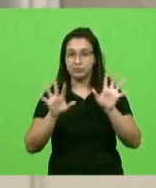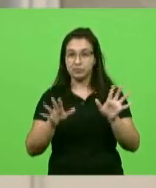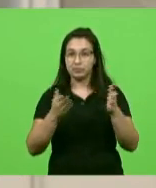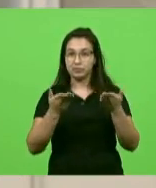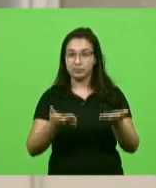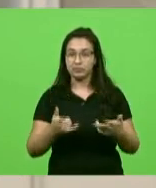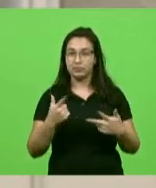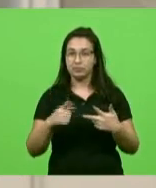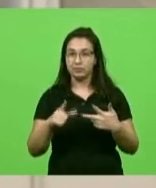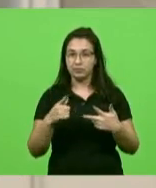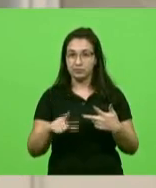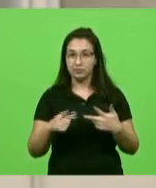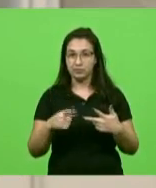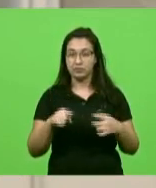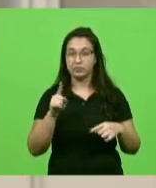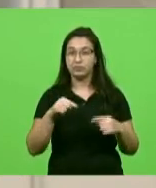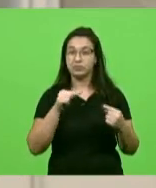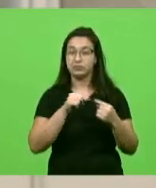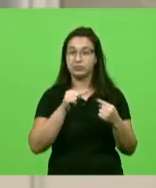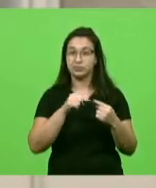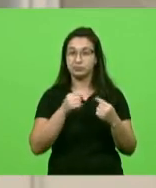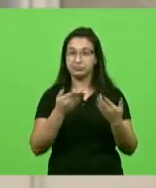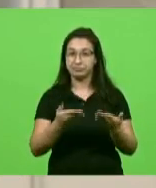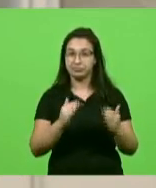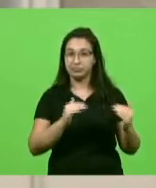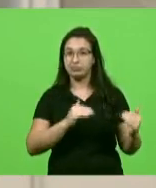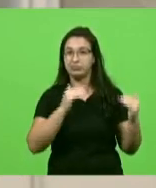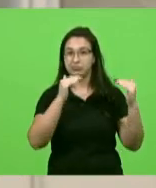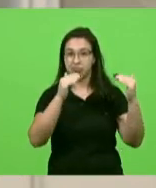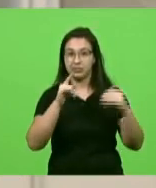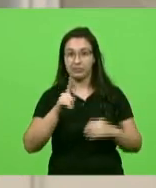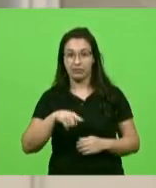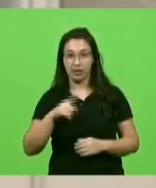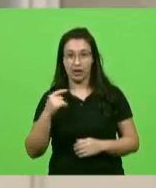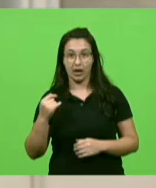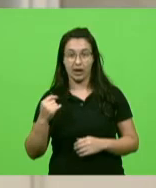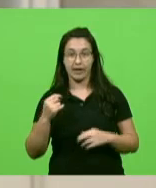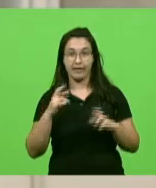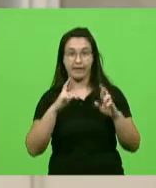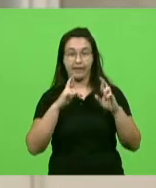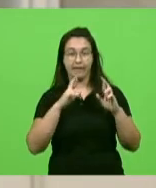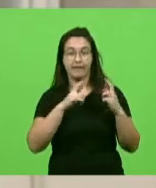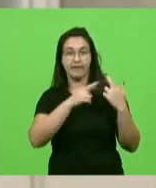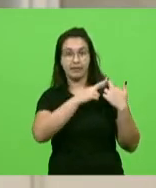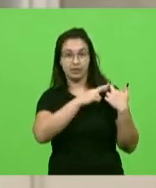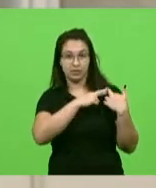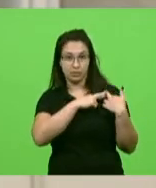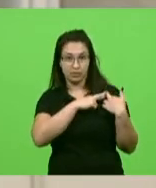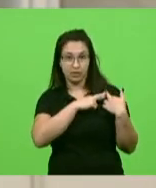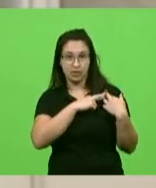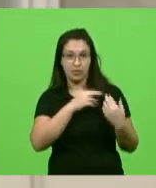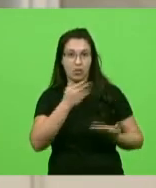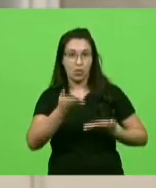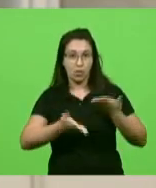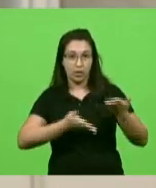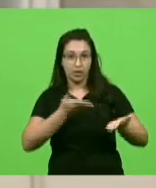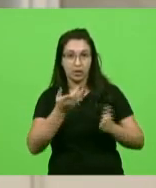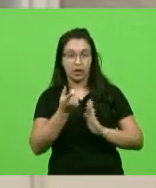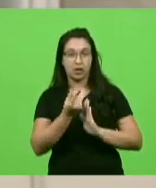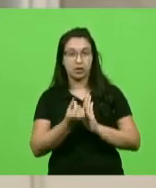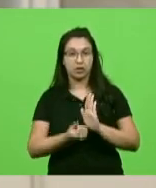legislador consistia na imposição e que autoridade seja responsável pela guarda e emprego dos dinheiros públicos